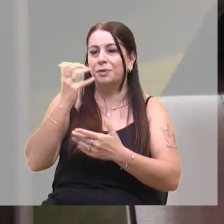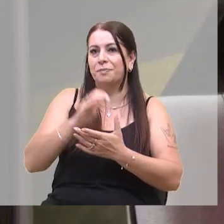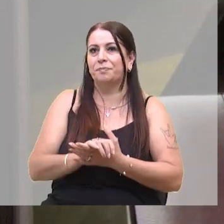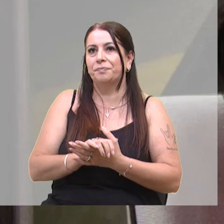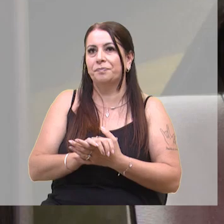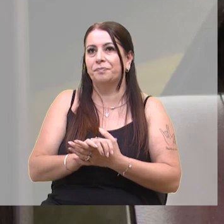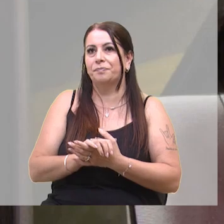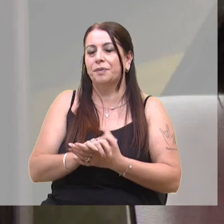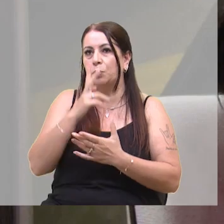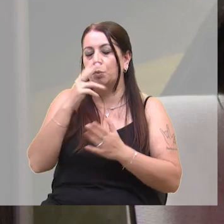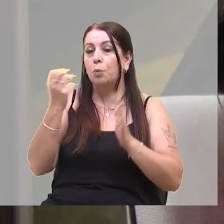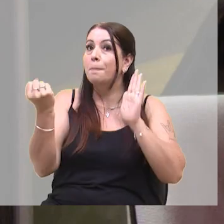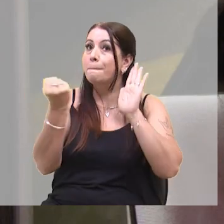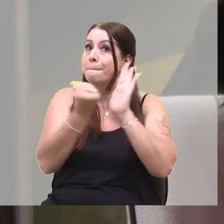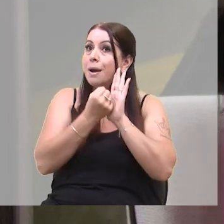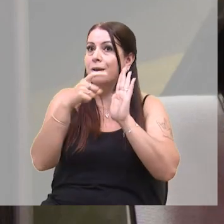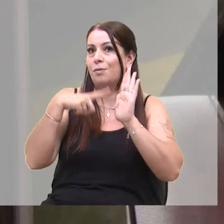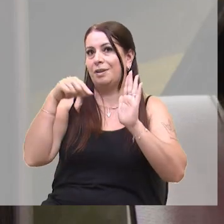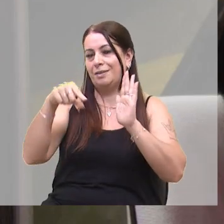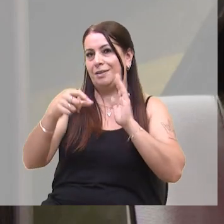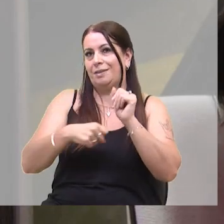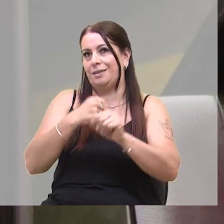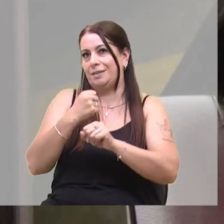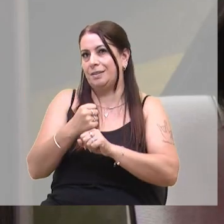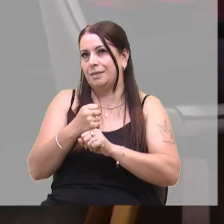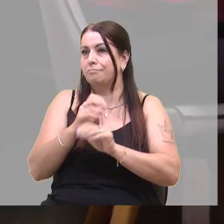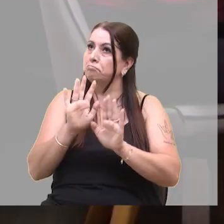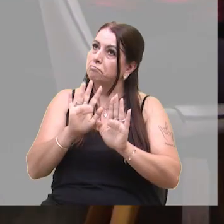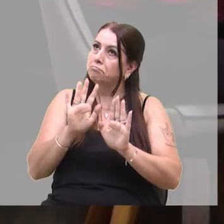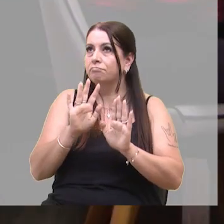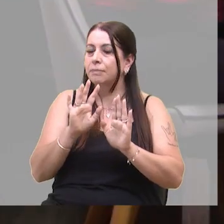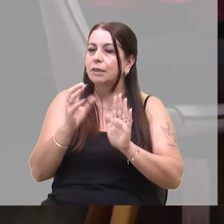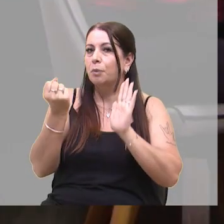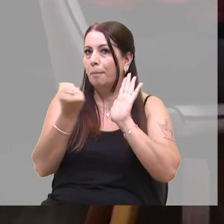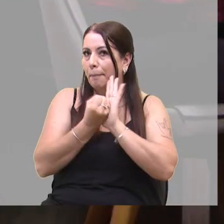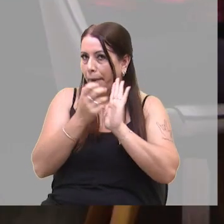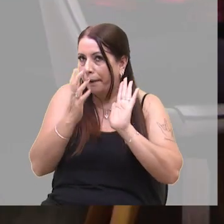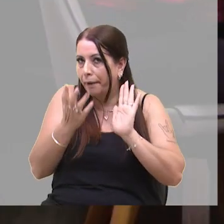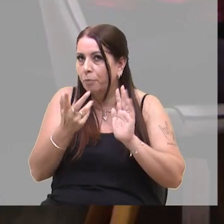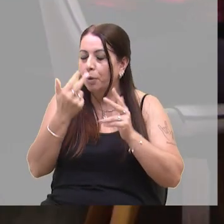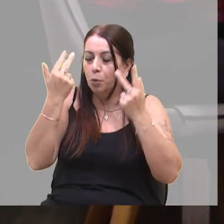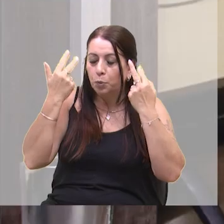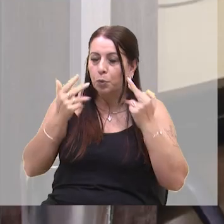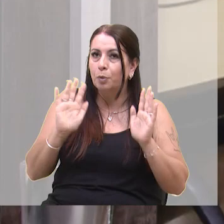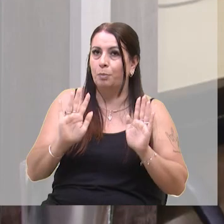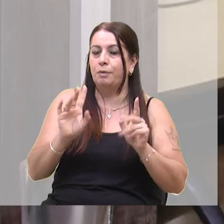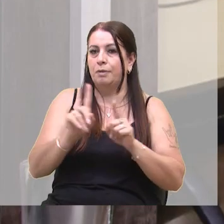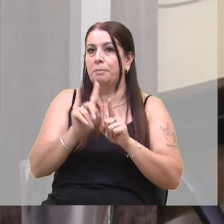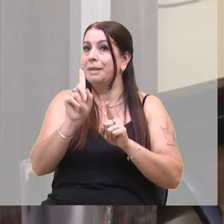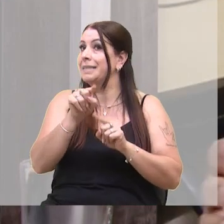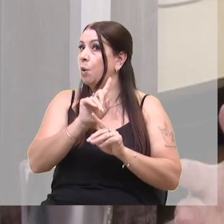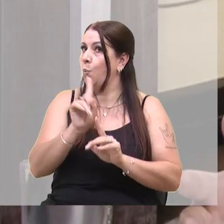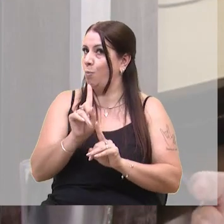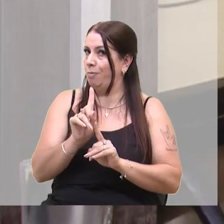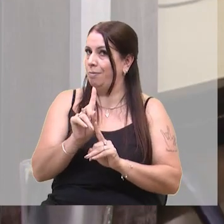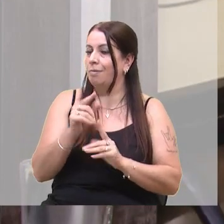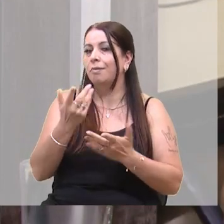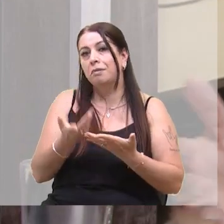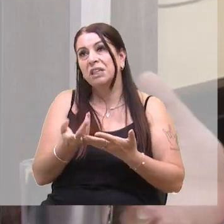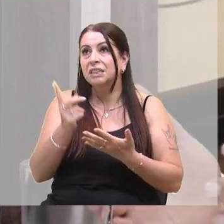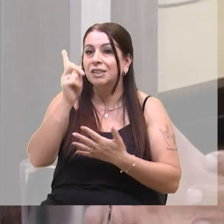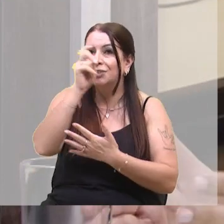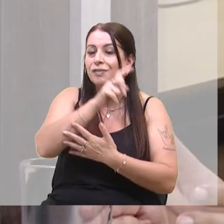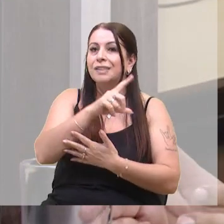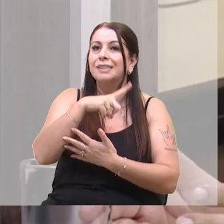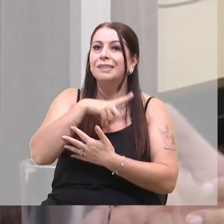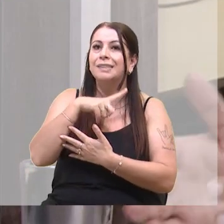algo importantíssimo que a gente está batalhando para que aconteça. Um marco que nós temos neste ano não deveria ser um marco, deveria